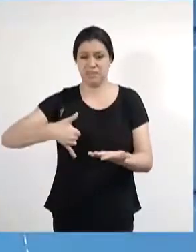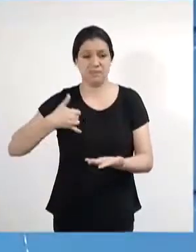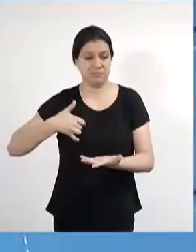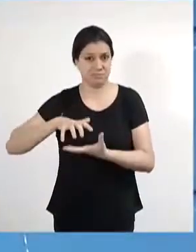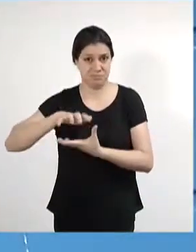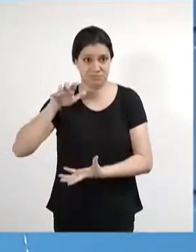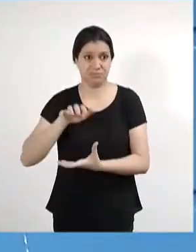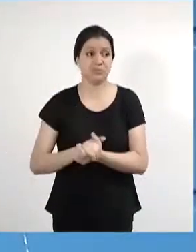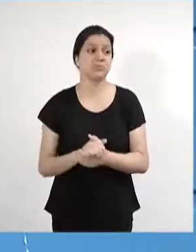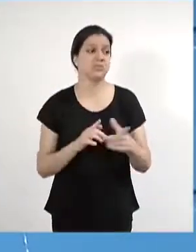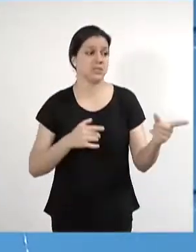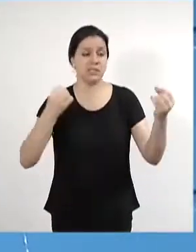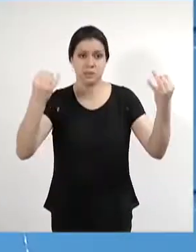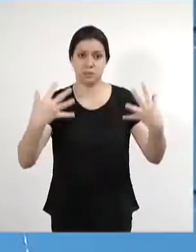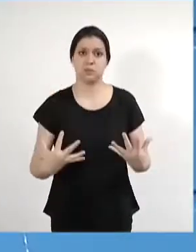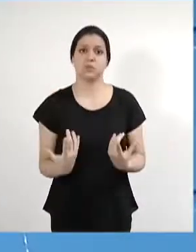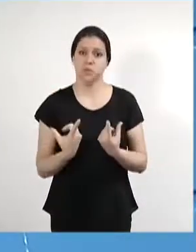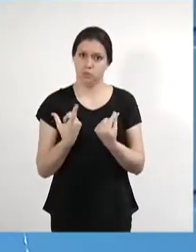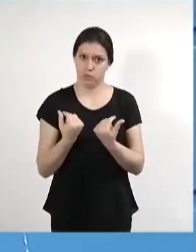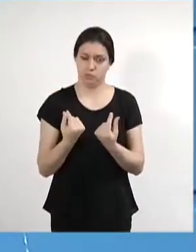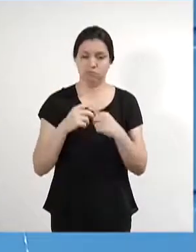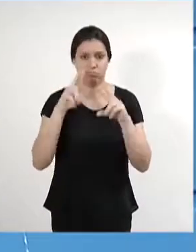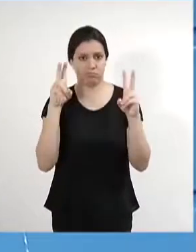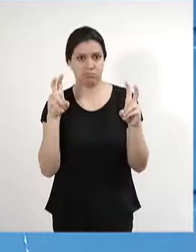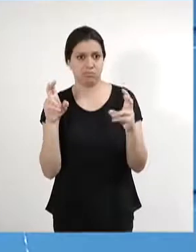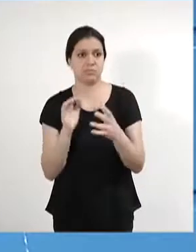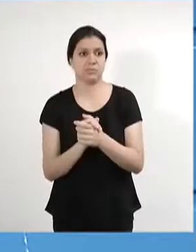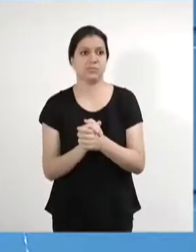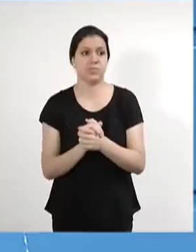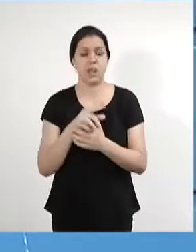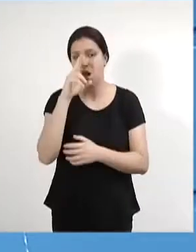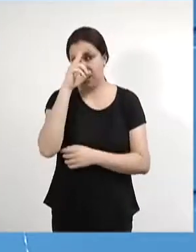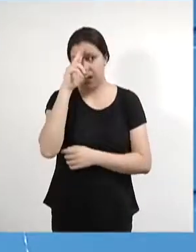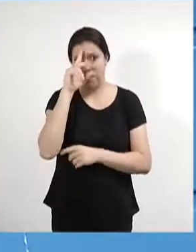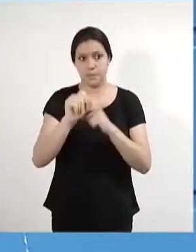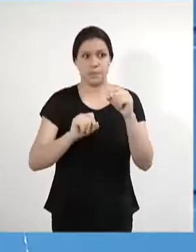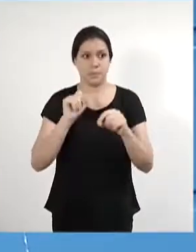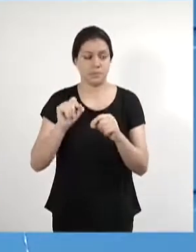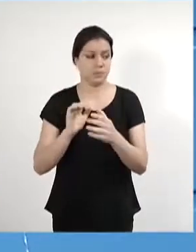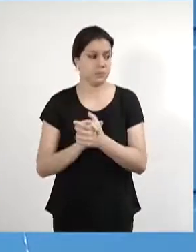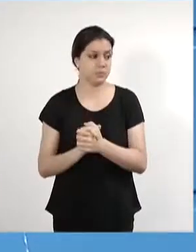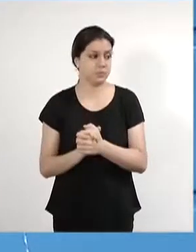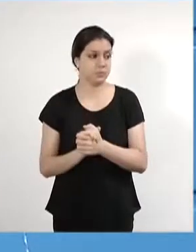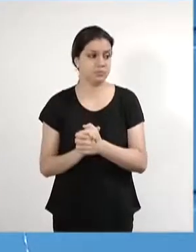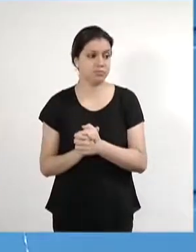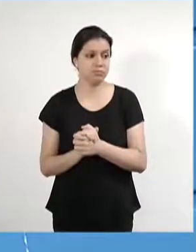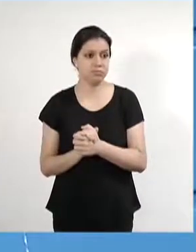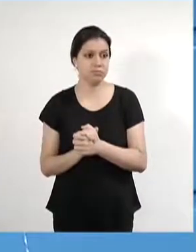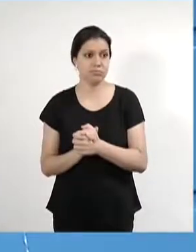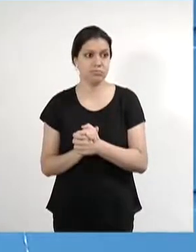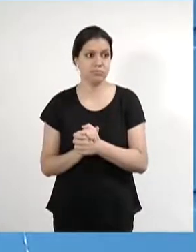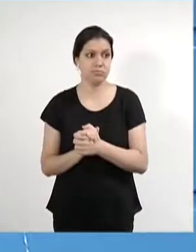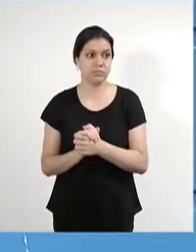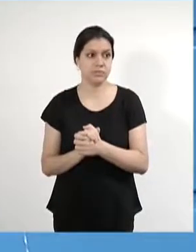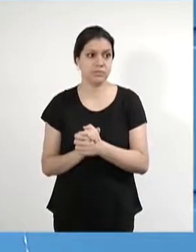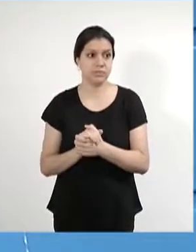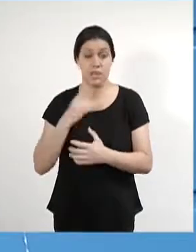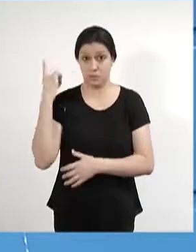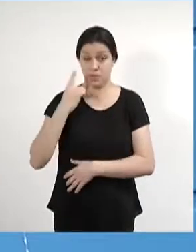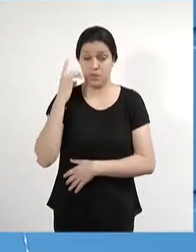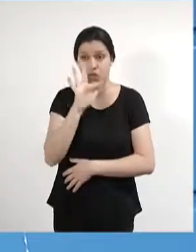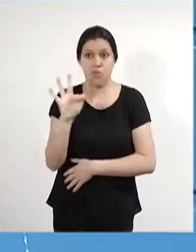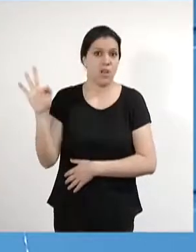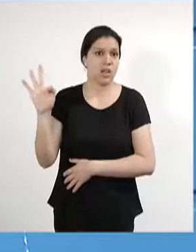Excelência estava falando da questão financeira, e me lembro, quando exercia o mandato de deputado federal, trabalhávamos muito